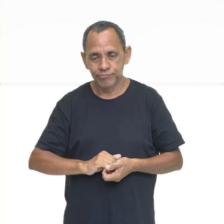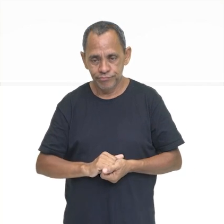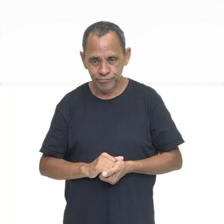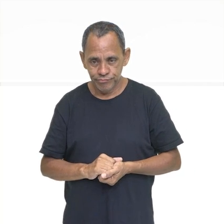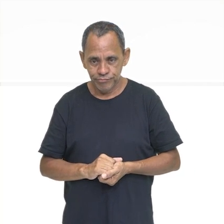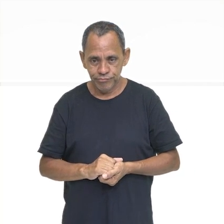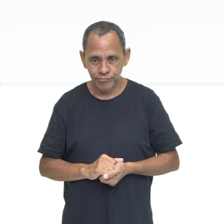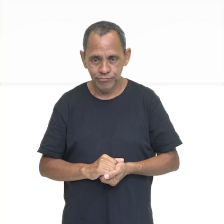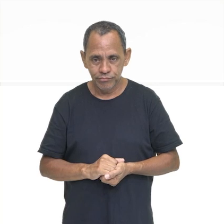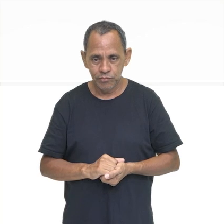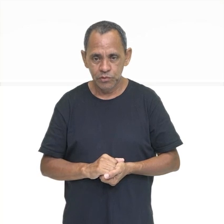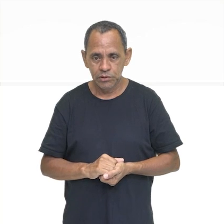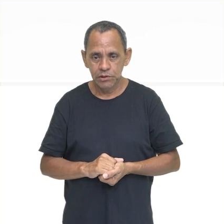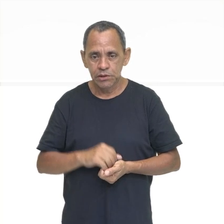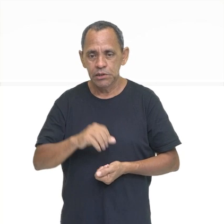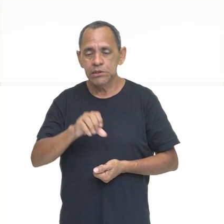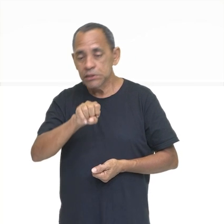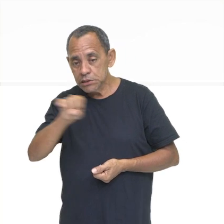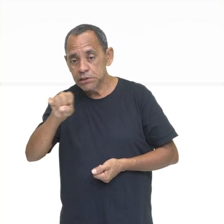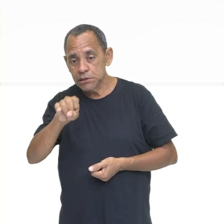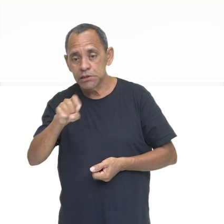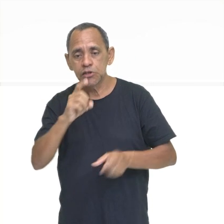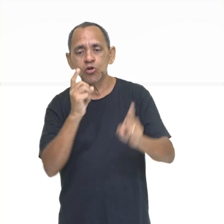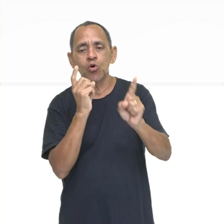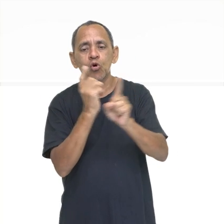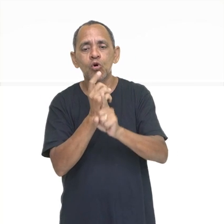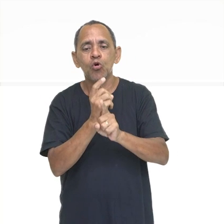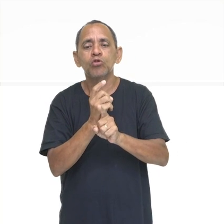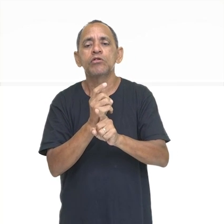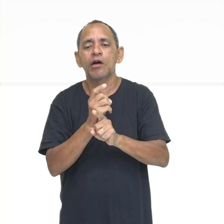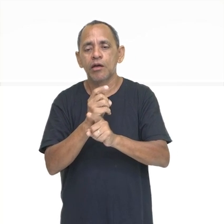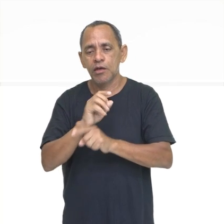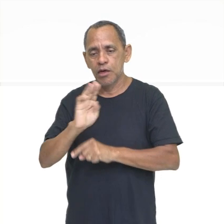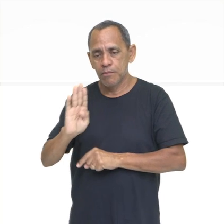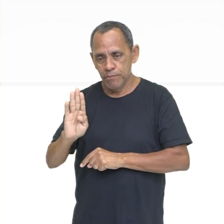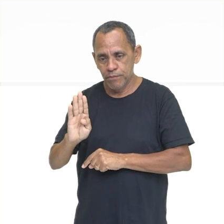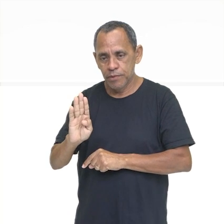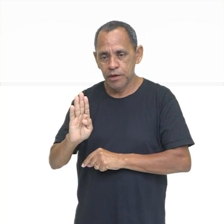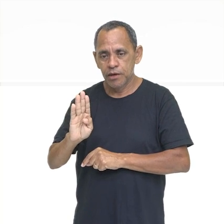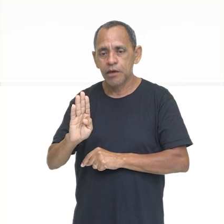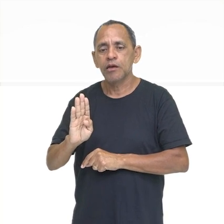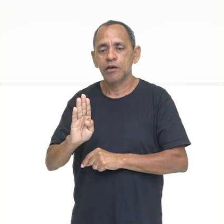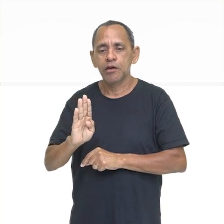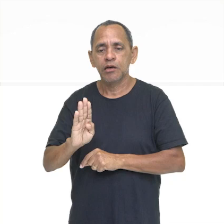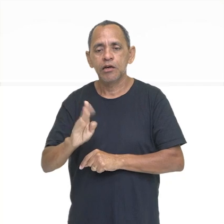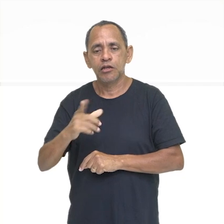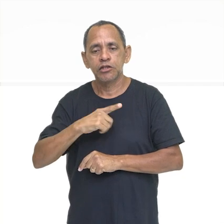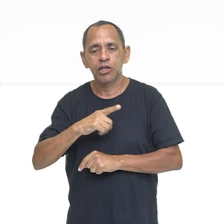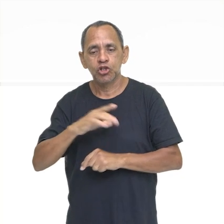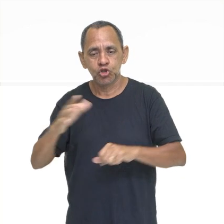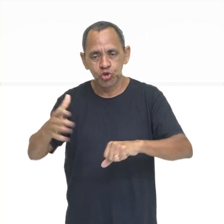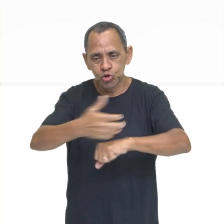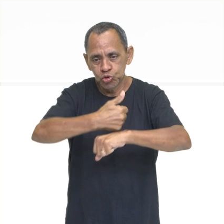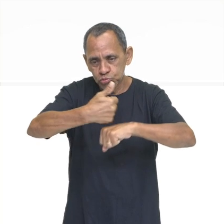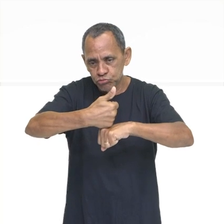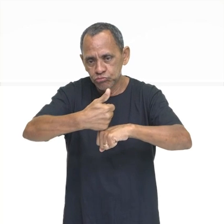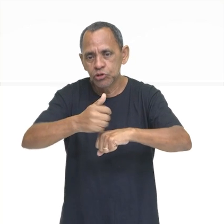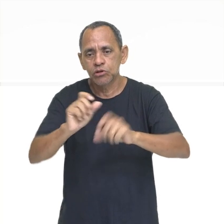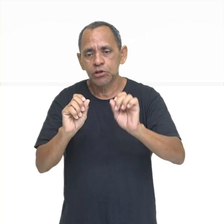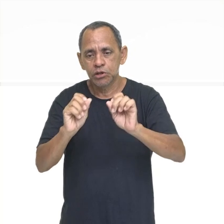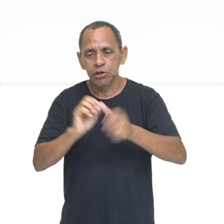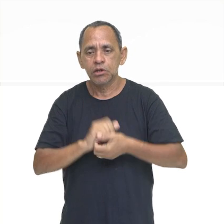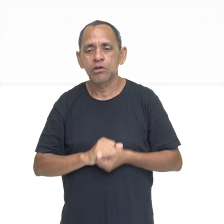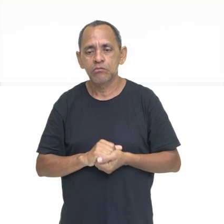dessas duas equações tá vamos substituir aqui ó aproveitar que nós temos a nossa